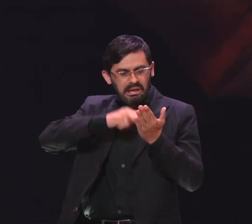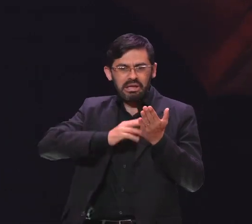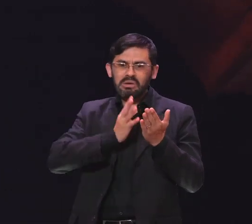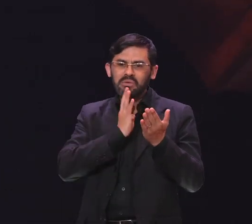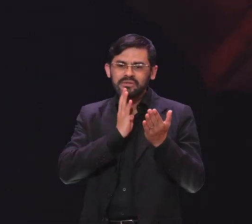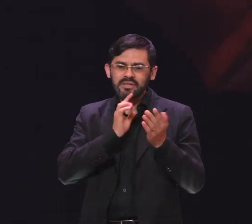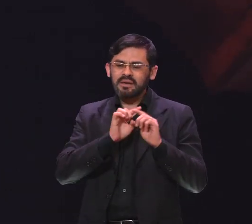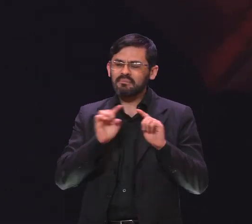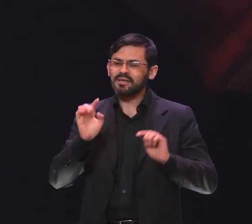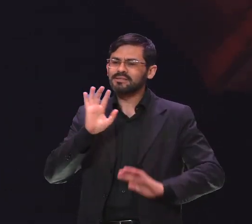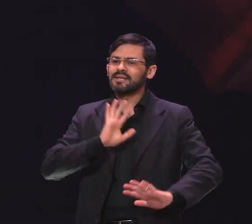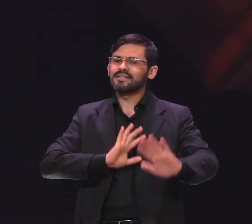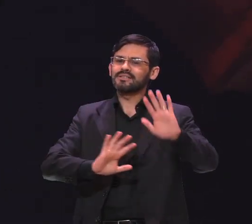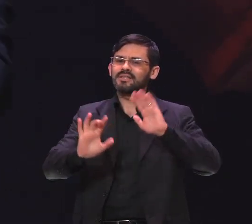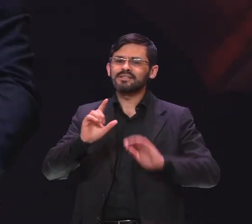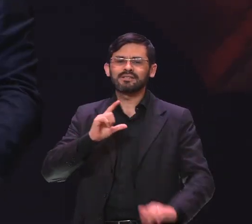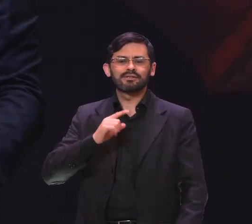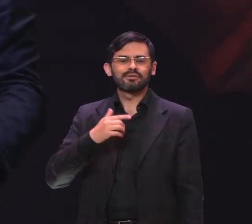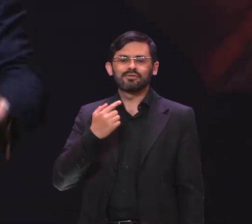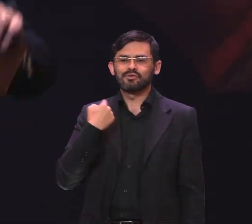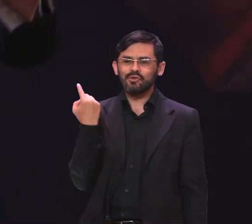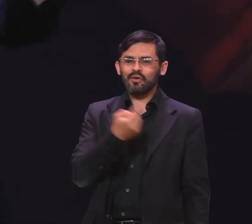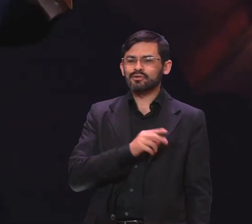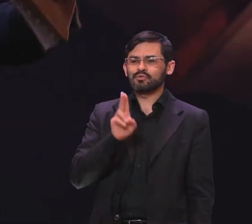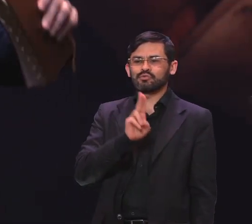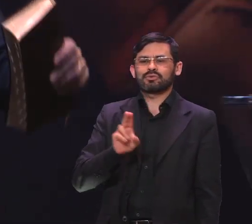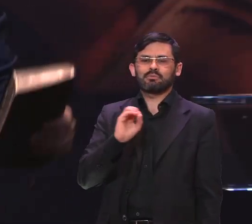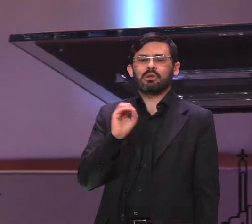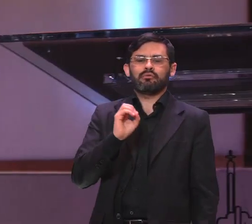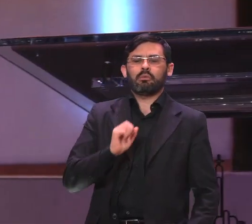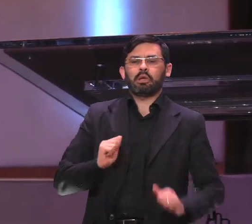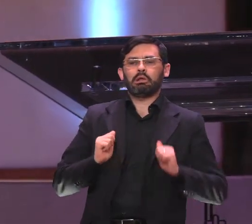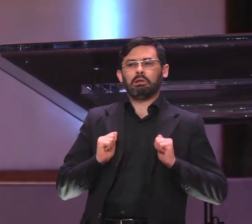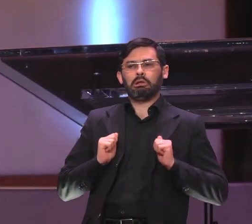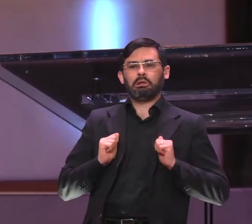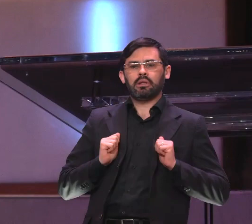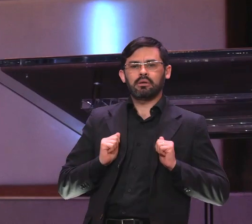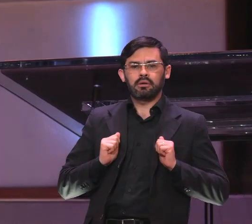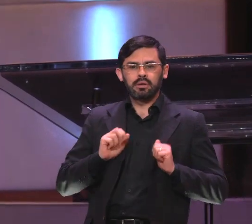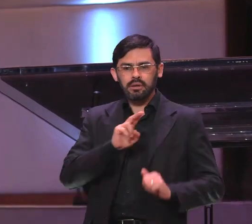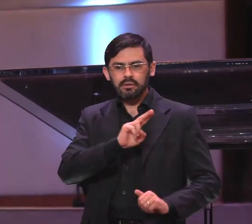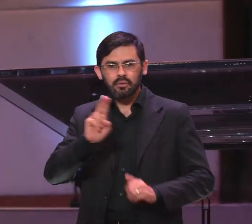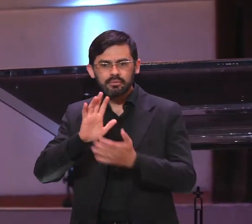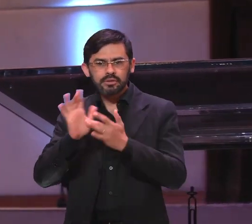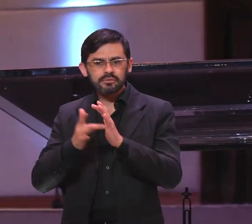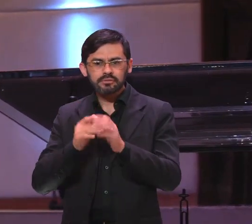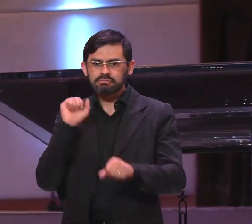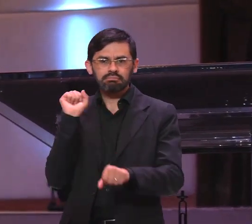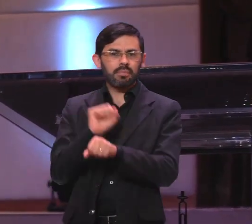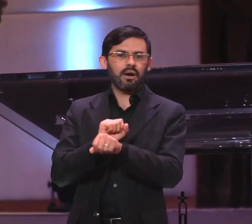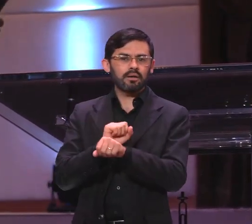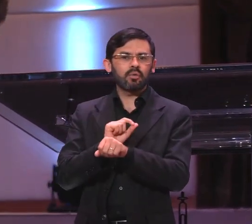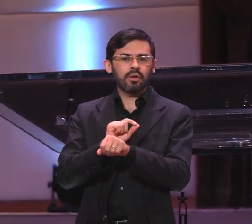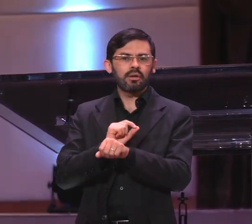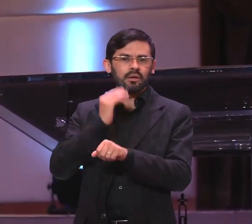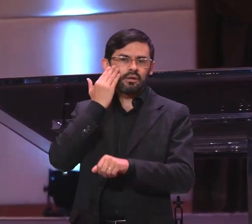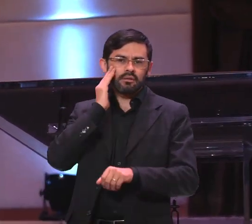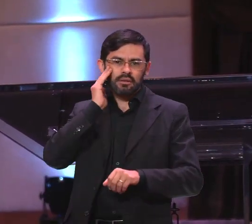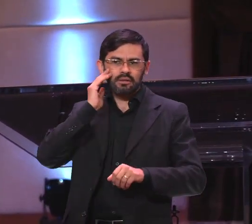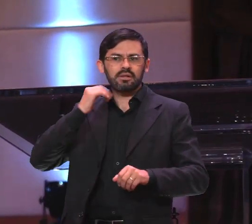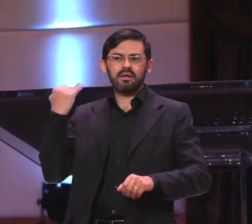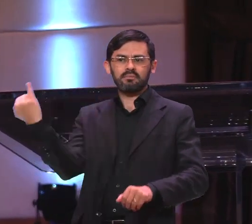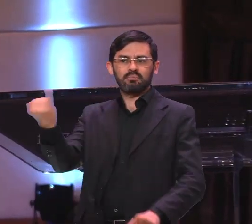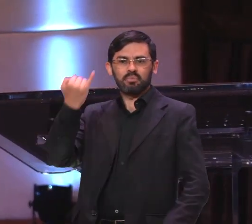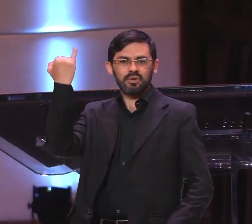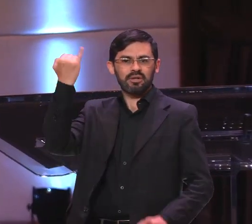mas nós não a usamos. Ei, em nome de Jesus, valorize aquilo que Deus te deu. Quantos creem que essa